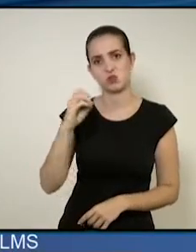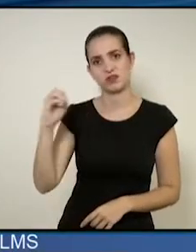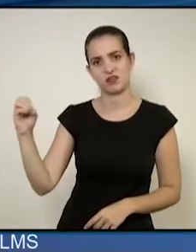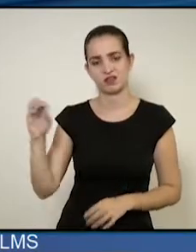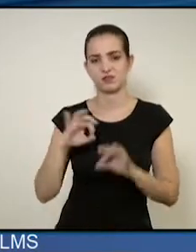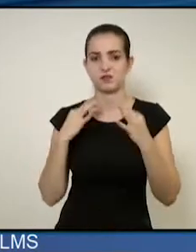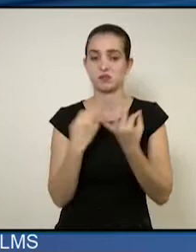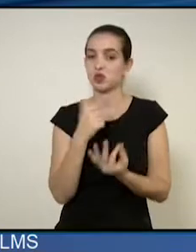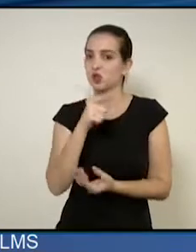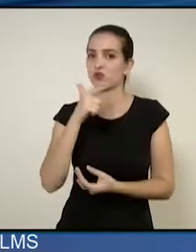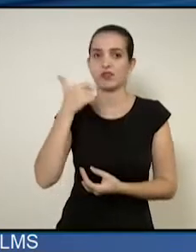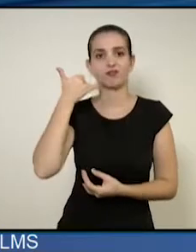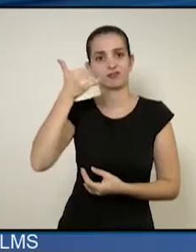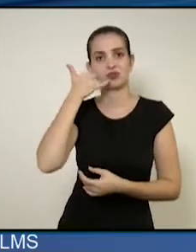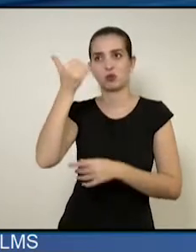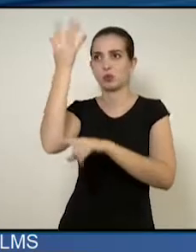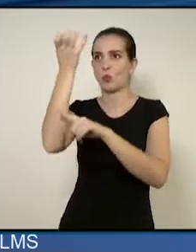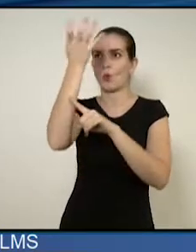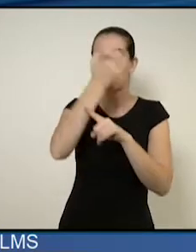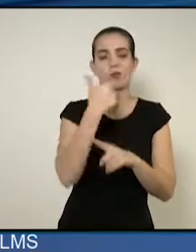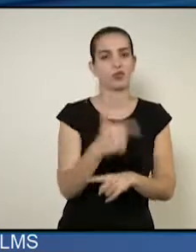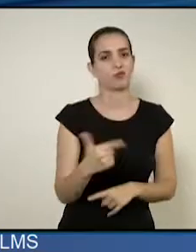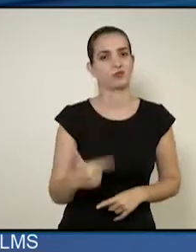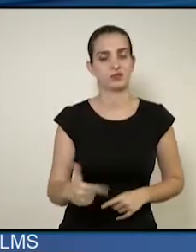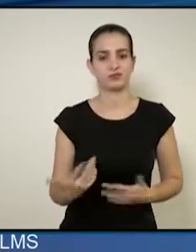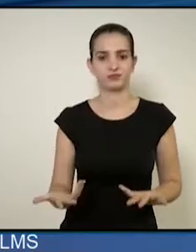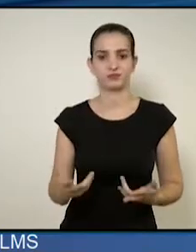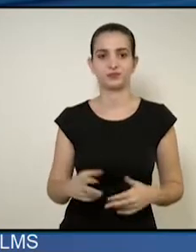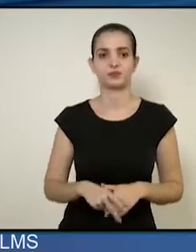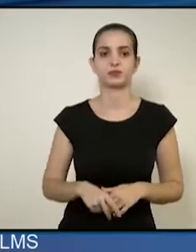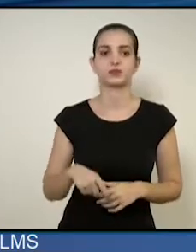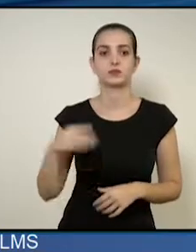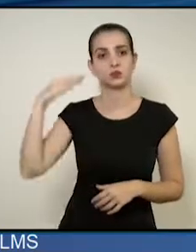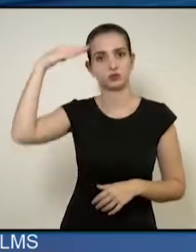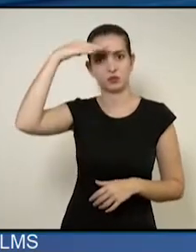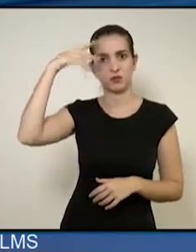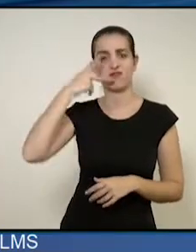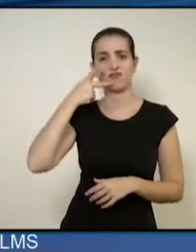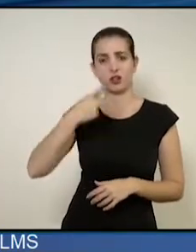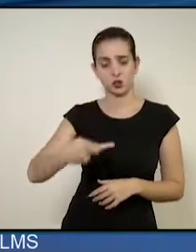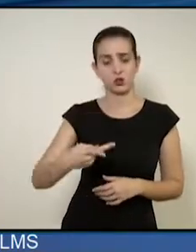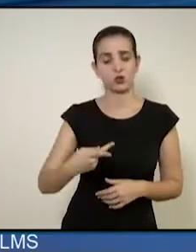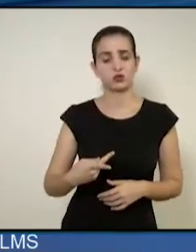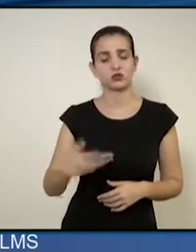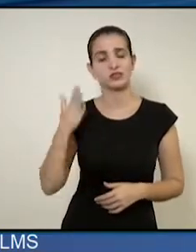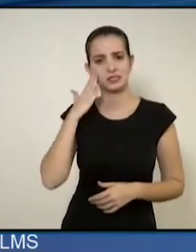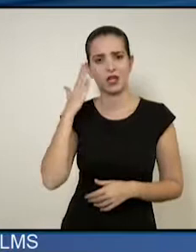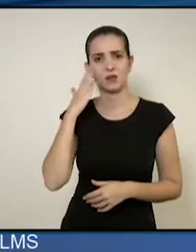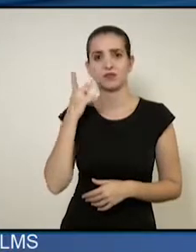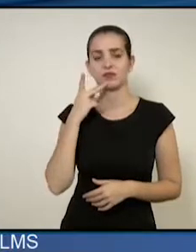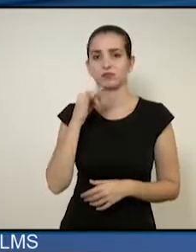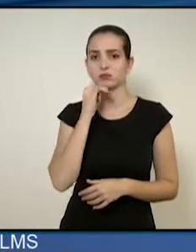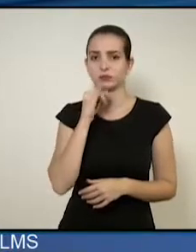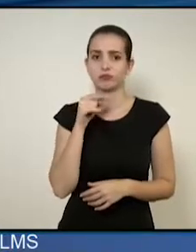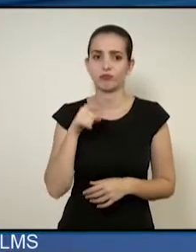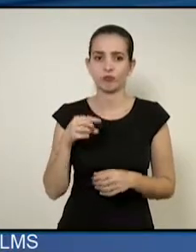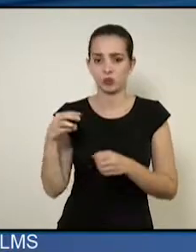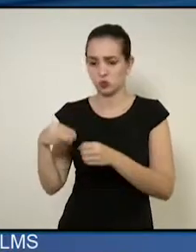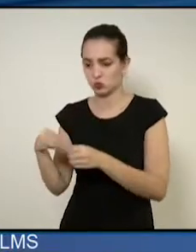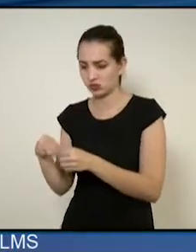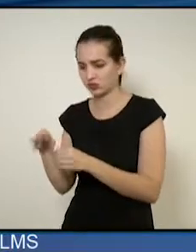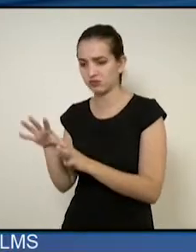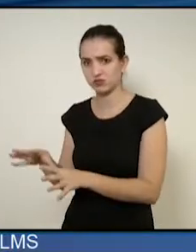não tem cobertura adequada. E o cabo Almir foi feliz quando disse, se deslocamos de um município a outro,